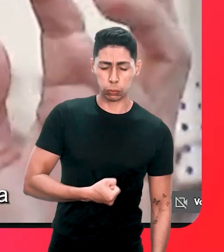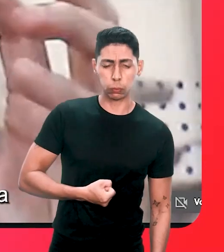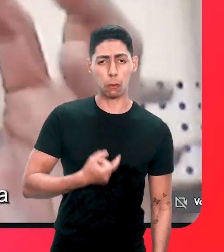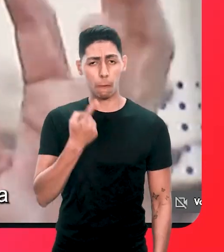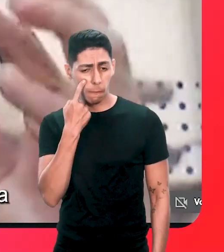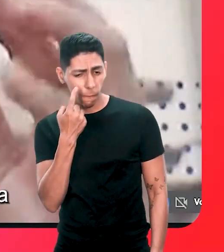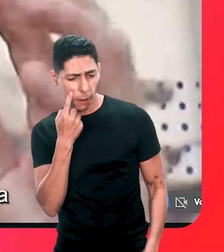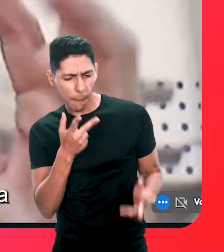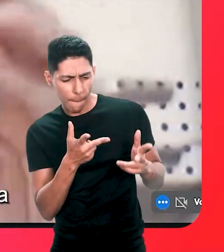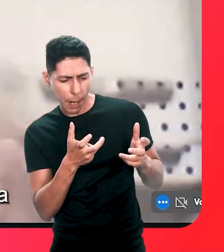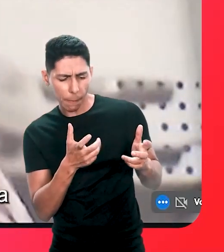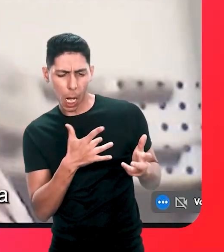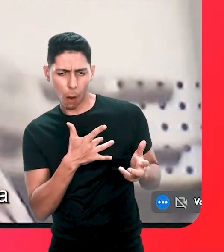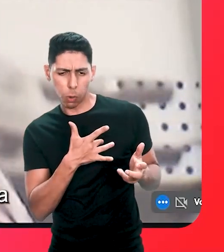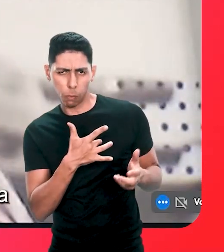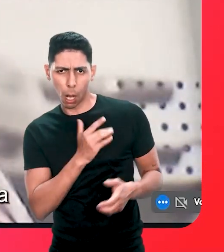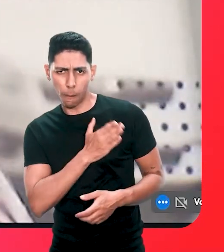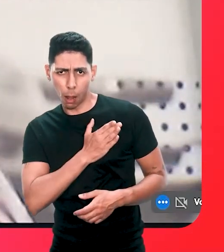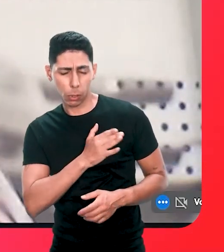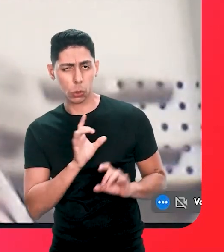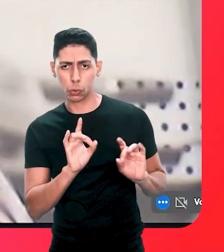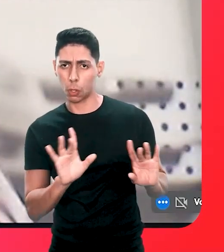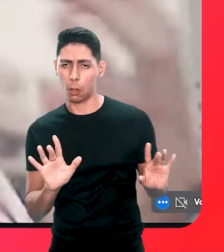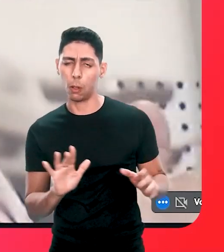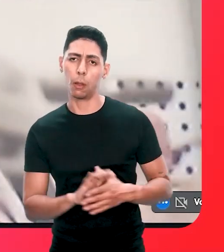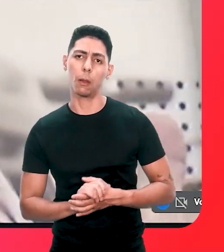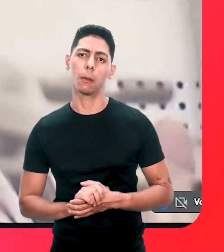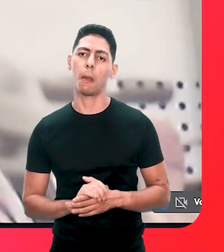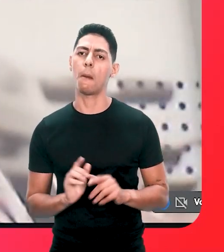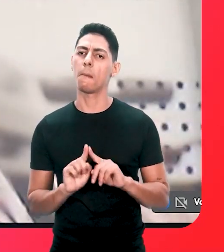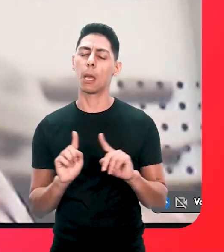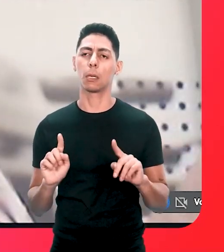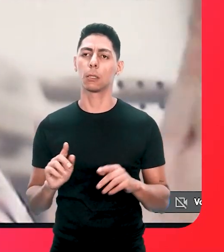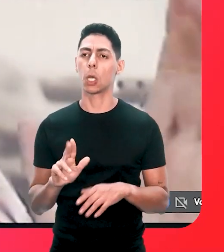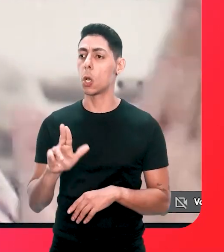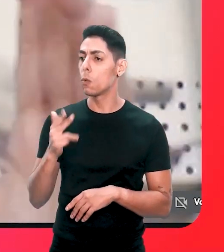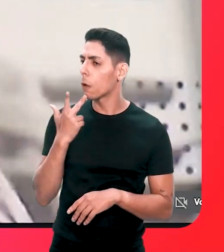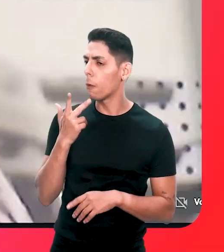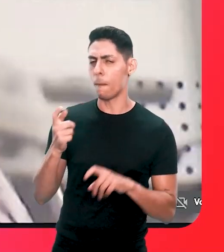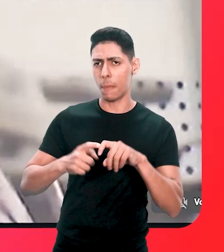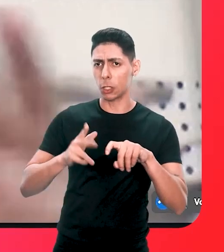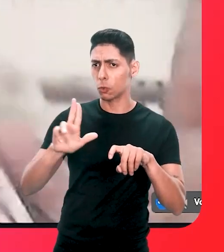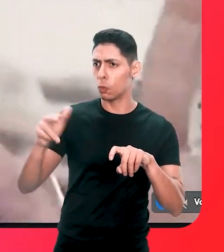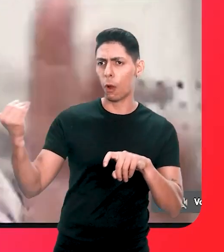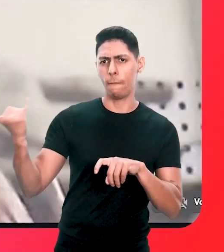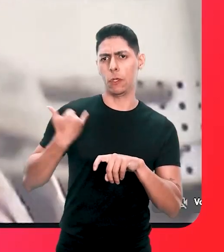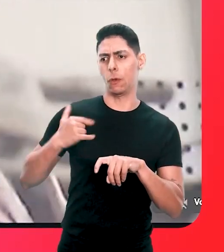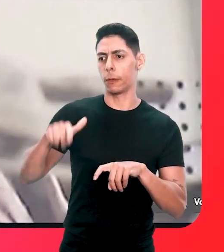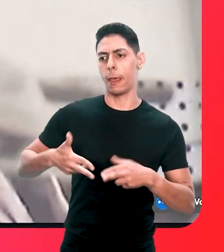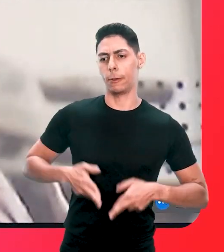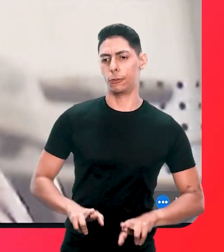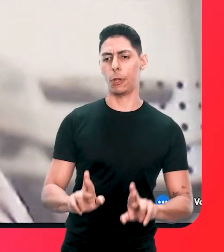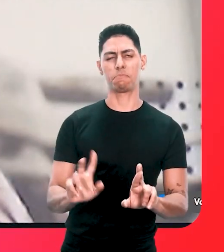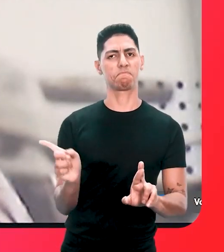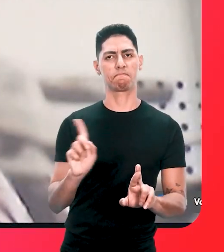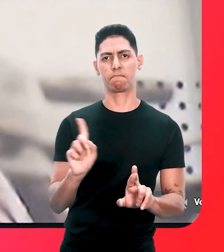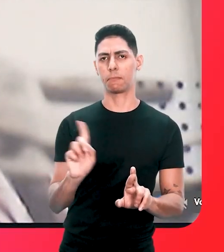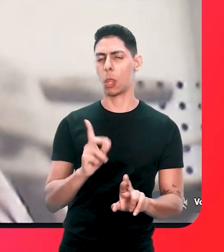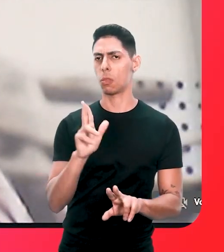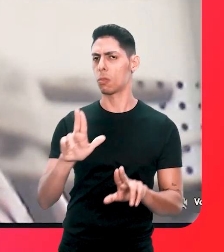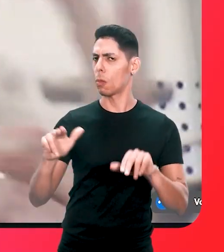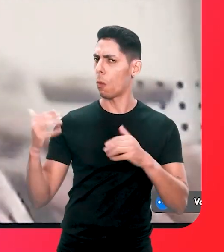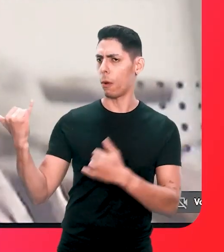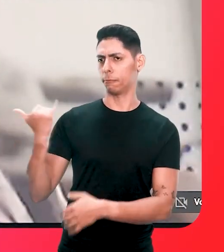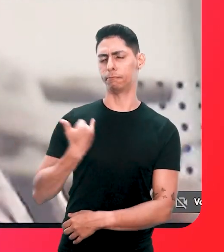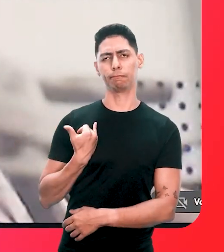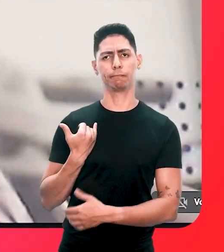ouvia o coraçãozinho, aquela coisa e tal. Ele nunca disse que era gêmeo, né? Nunca. Nós